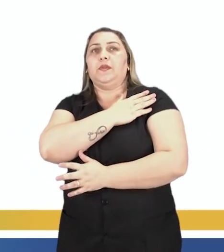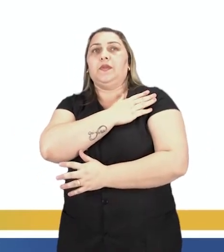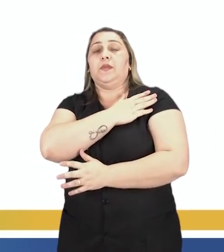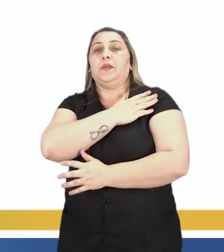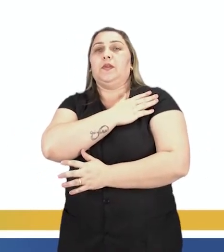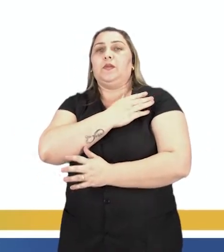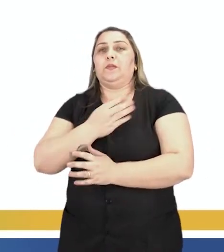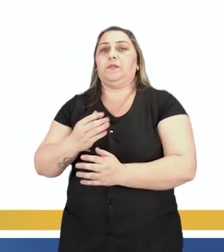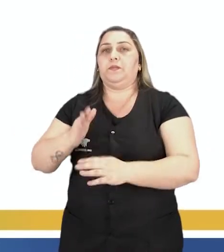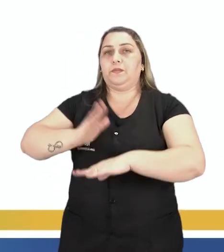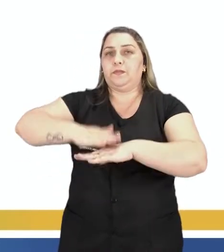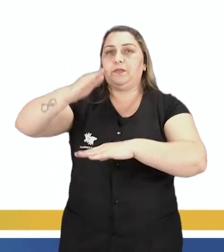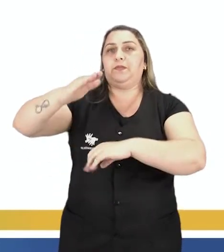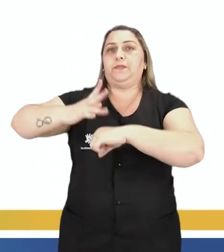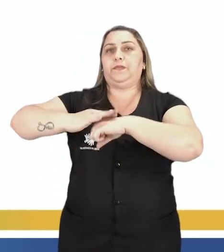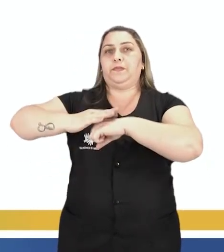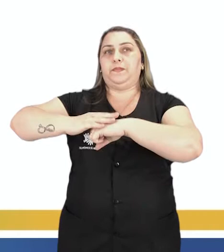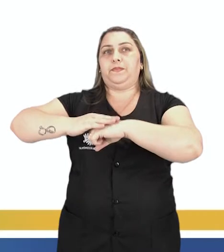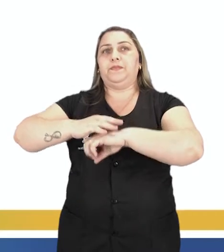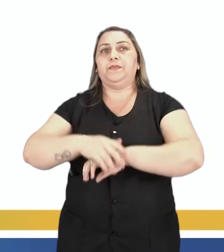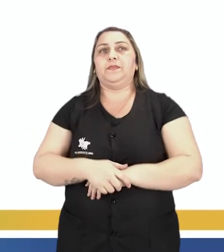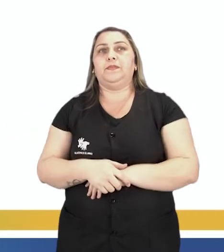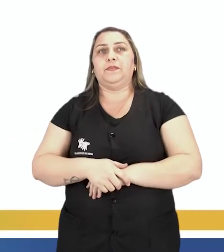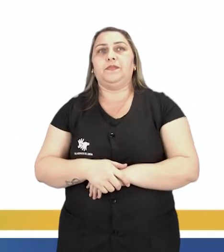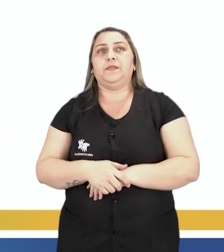de doenças.